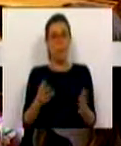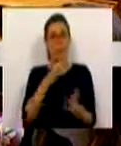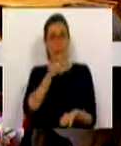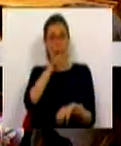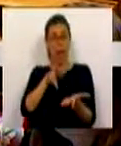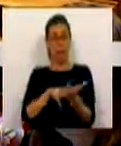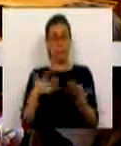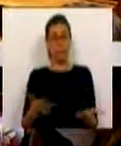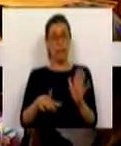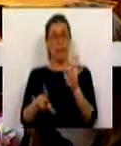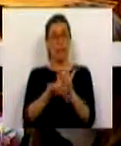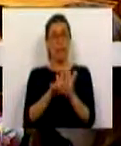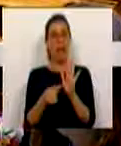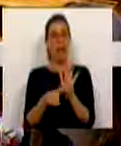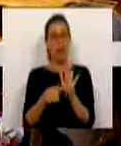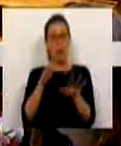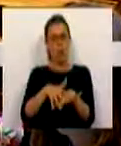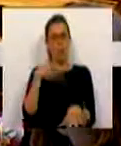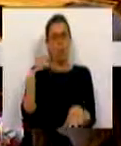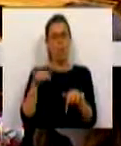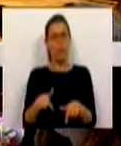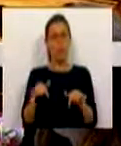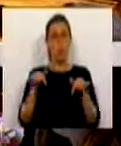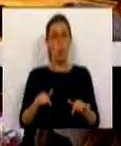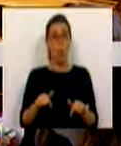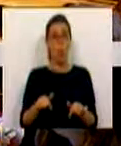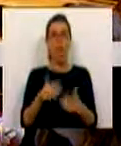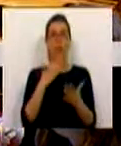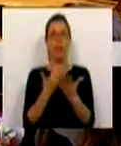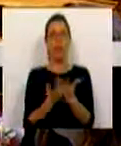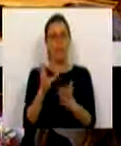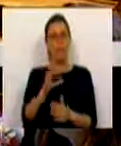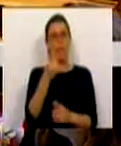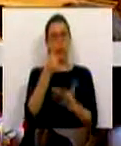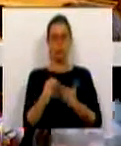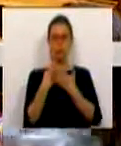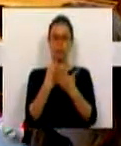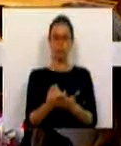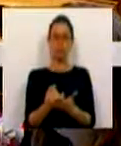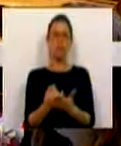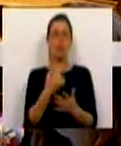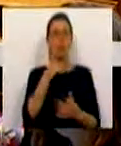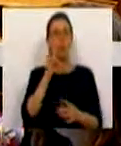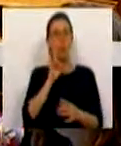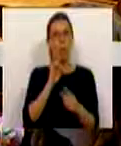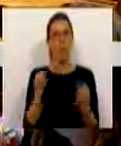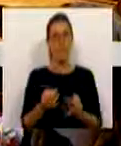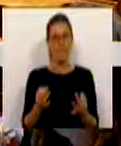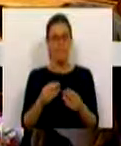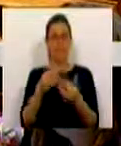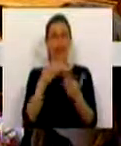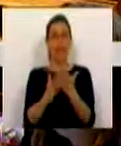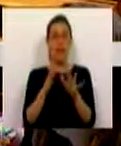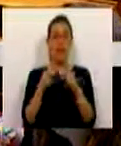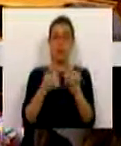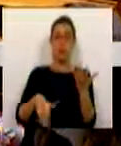a aprovação da presente proposta de lei, o Parlamento estará hoje aqui a dar um contributo muito significativo na